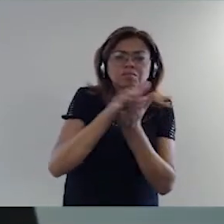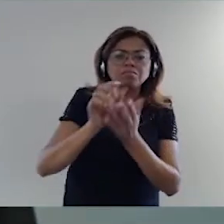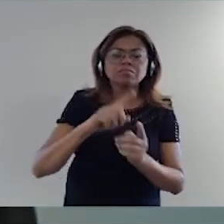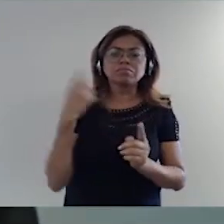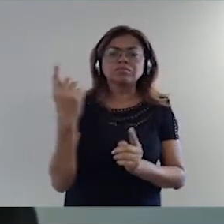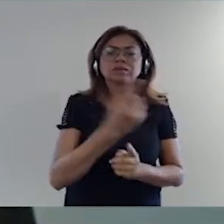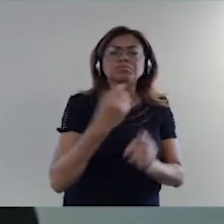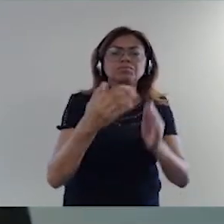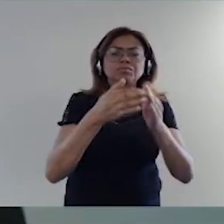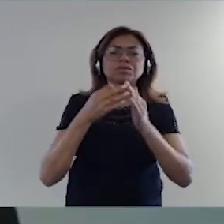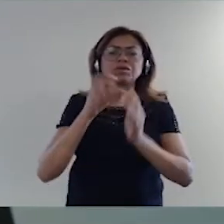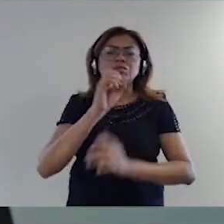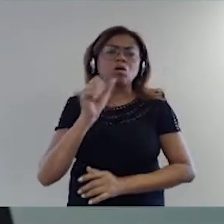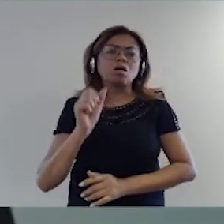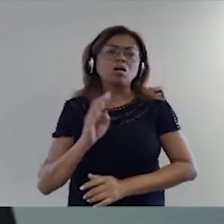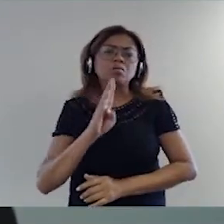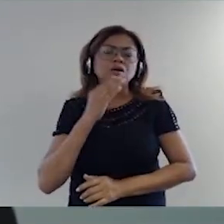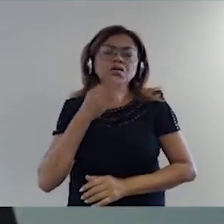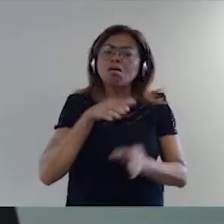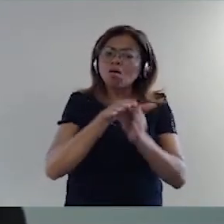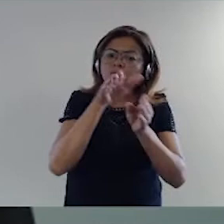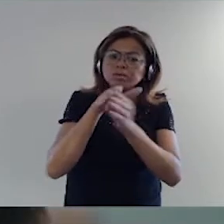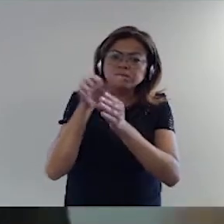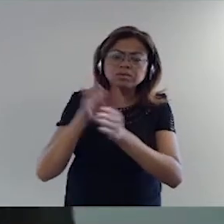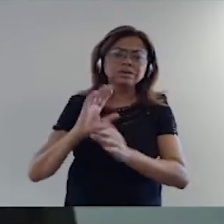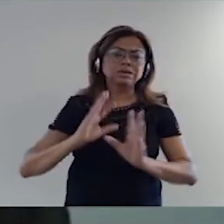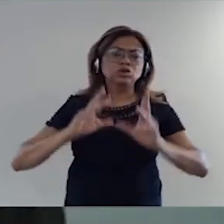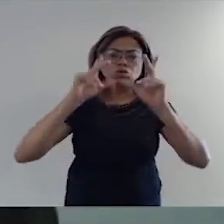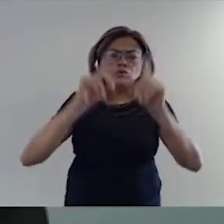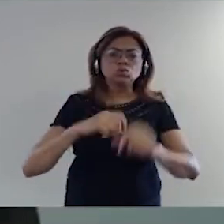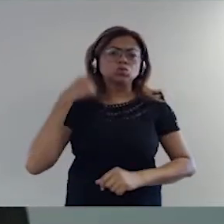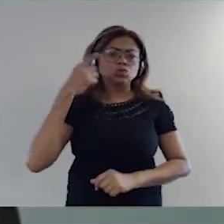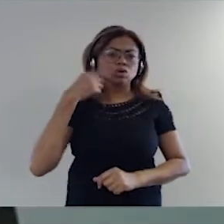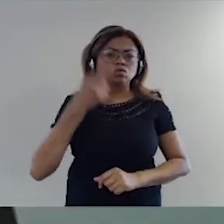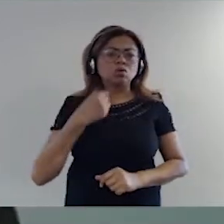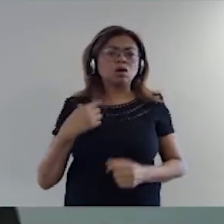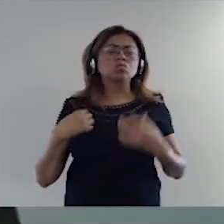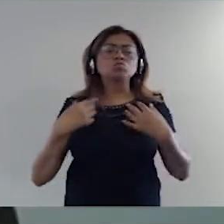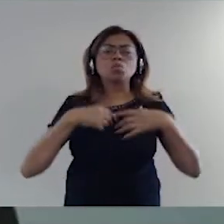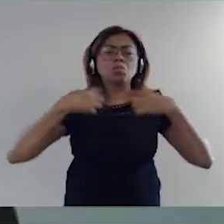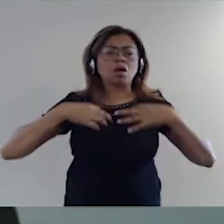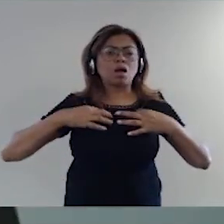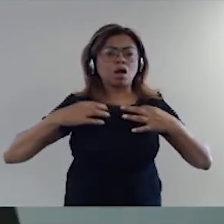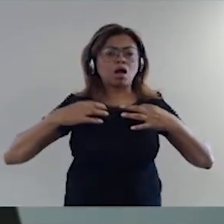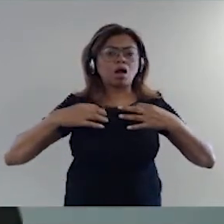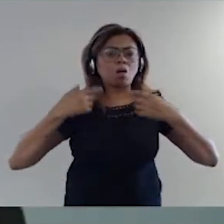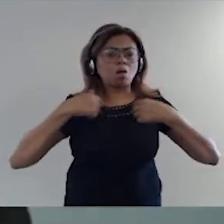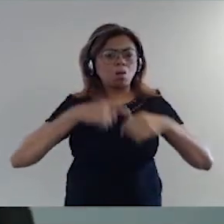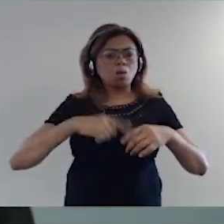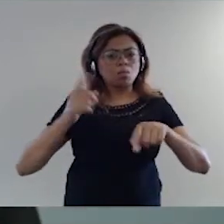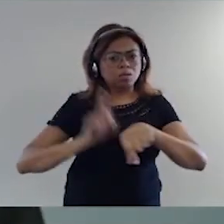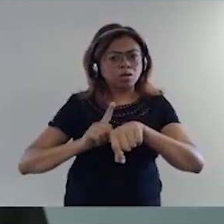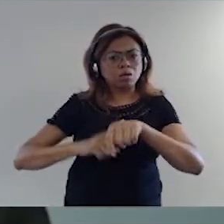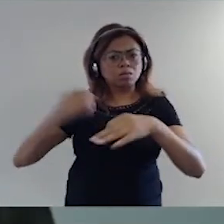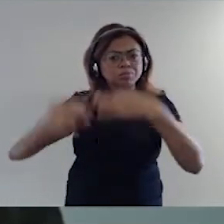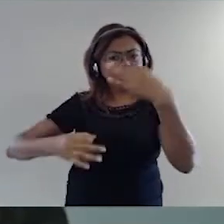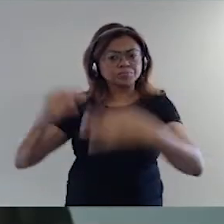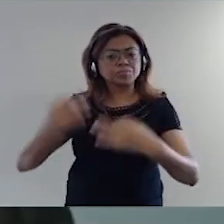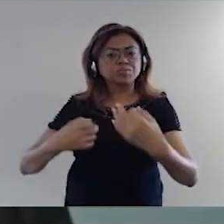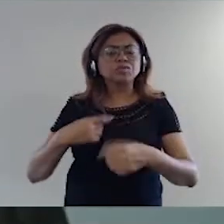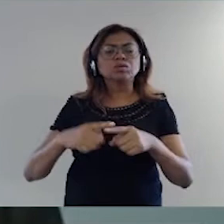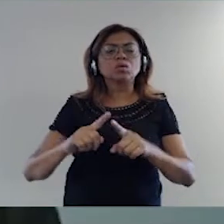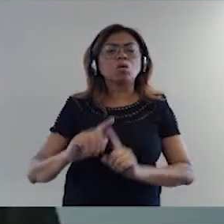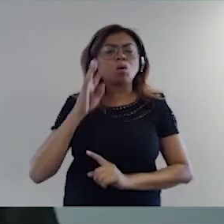OABs orientassem os advogados sobre as vestimentas a serem utilizadas no momento de uma sessão de julgamento, e levando